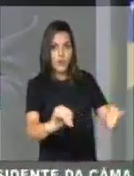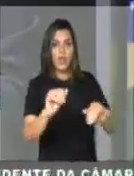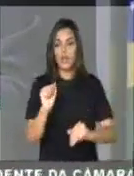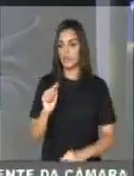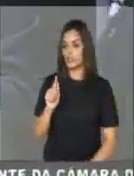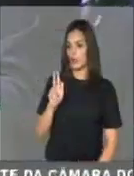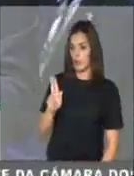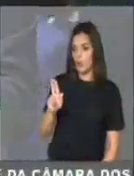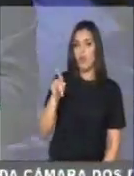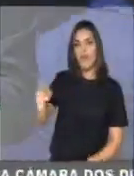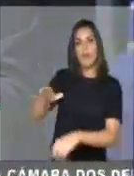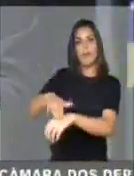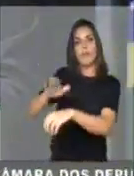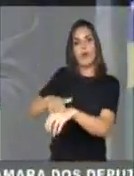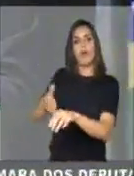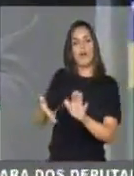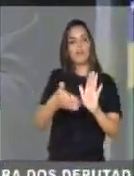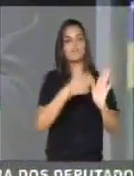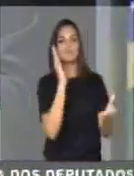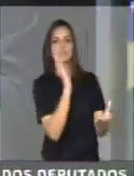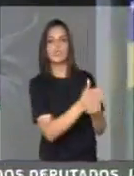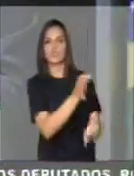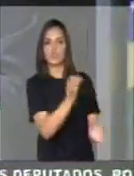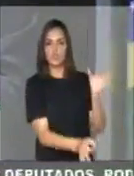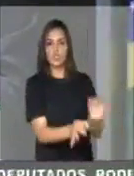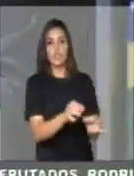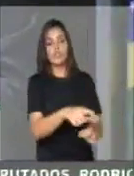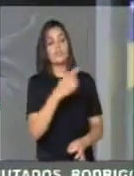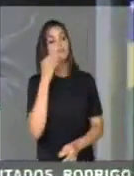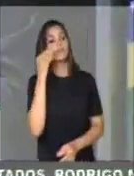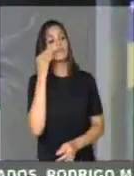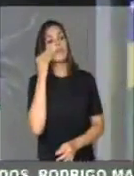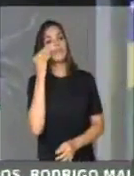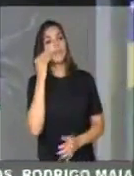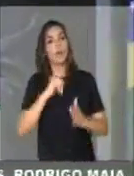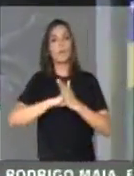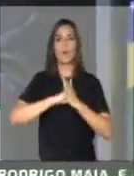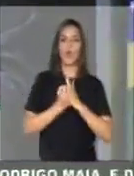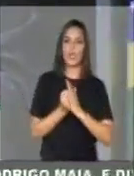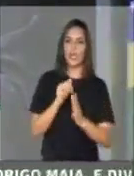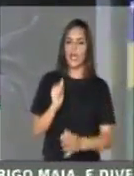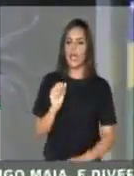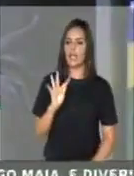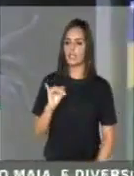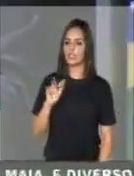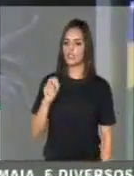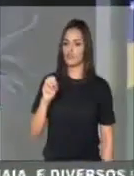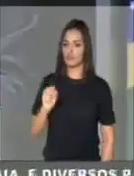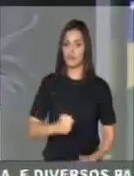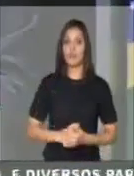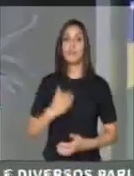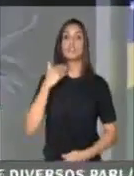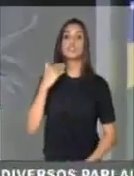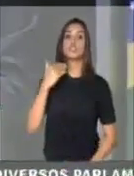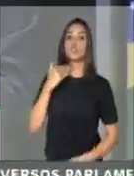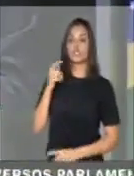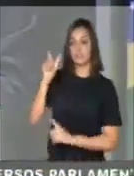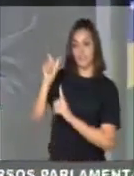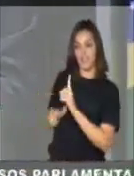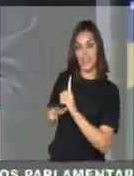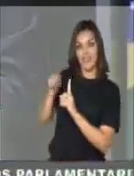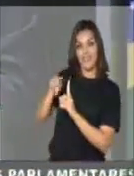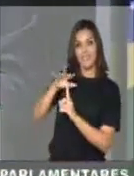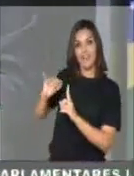decreto à AGU, a AGU propõe a ação perante a Justiça, pleiteando ordem judicial de bloqueio de ativos. O juiz ao qual for